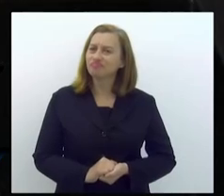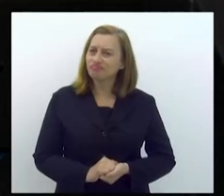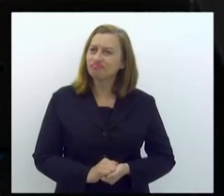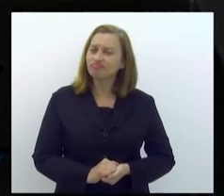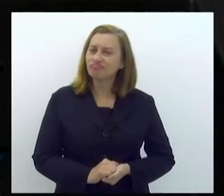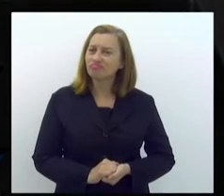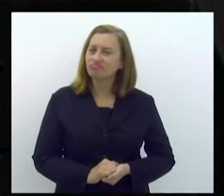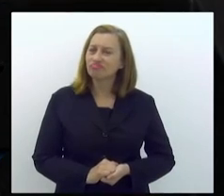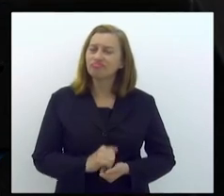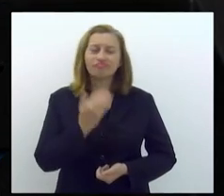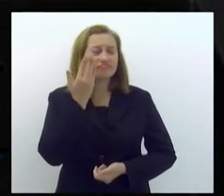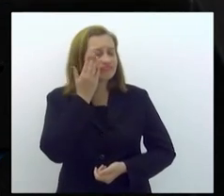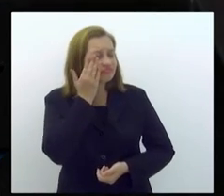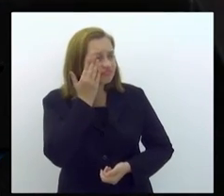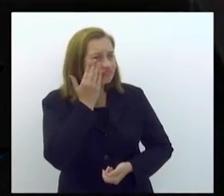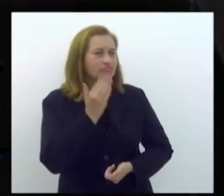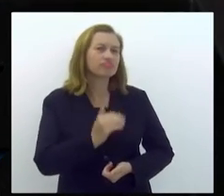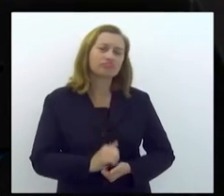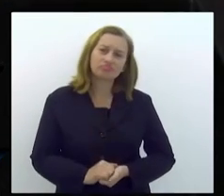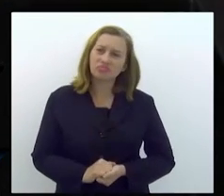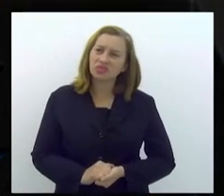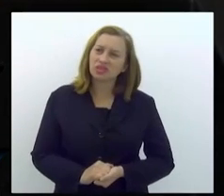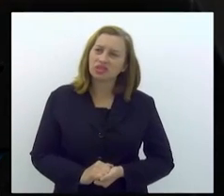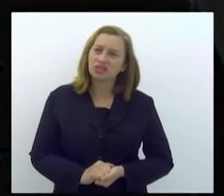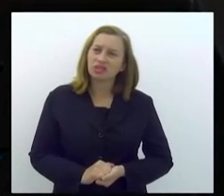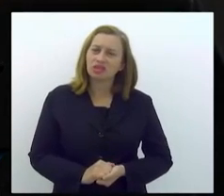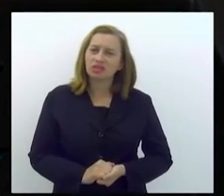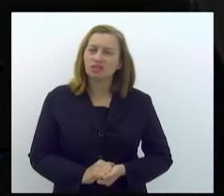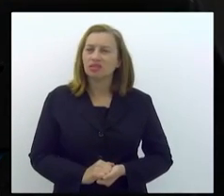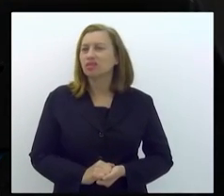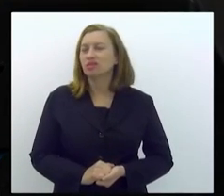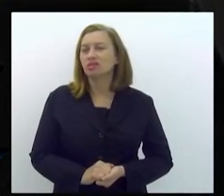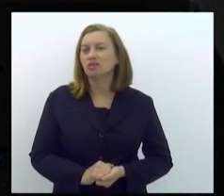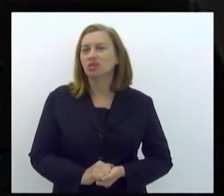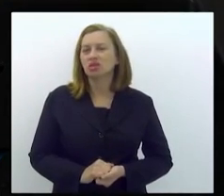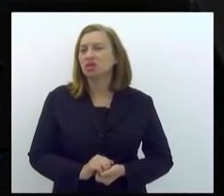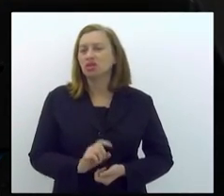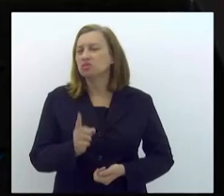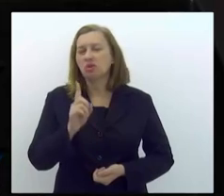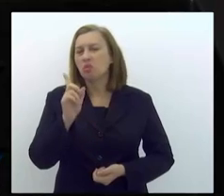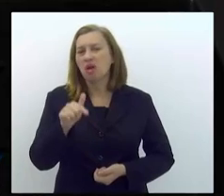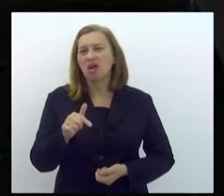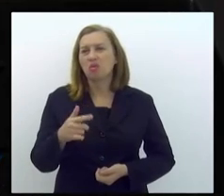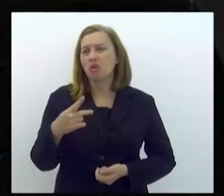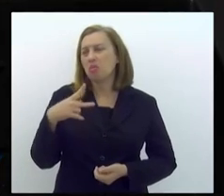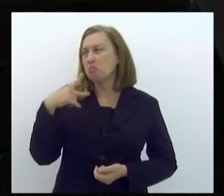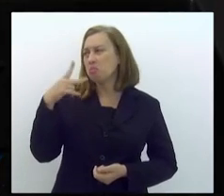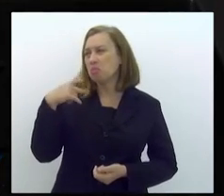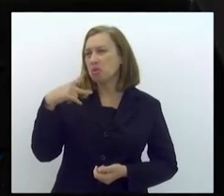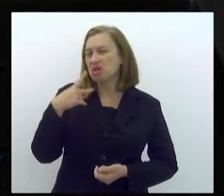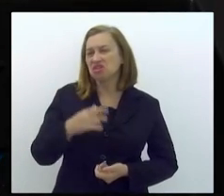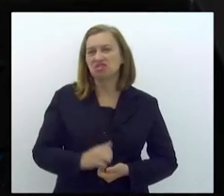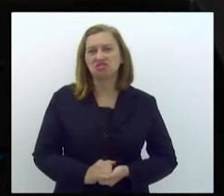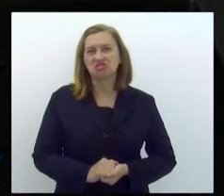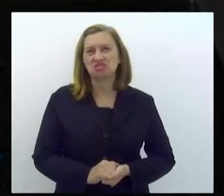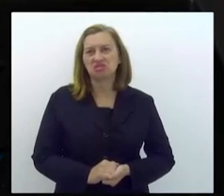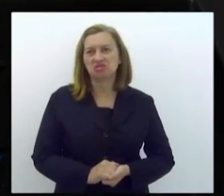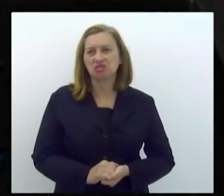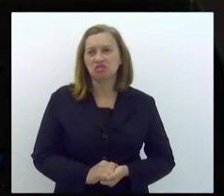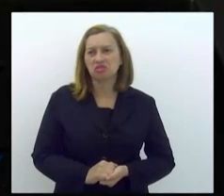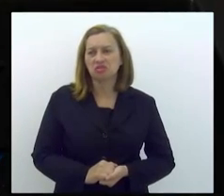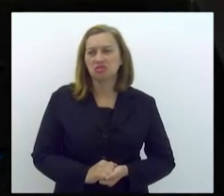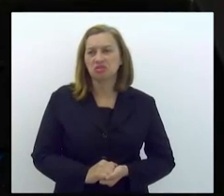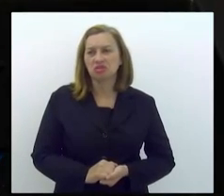entendermos que não é desta forma não é com a política que prioriza